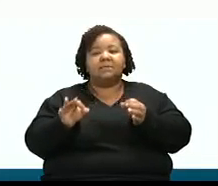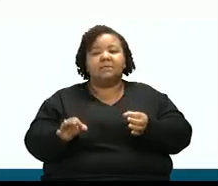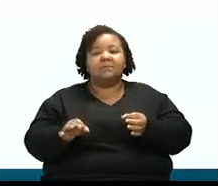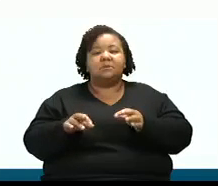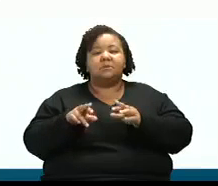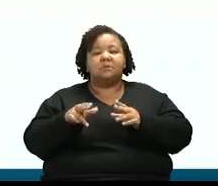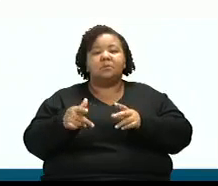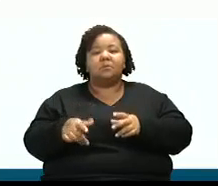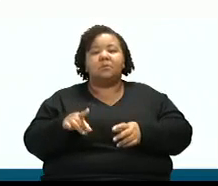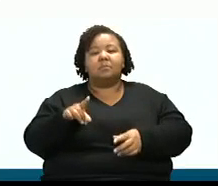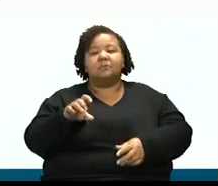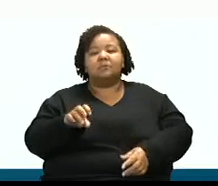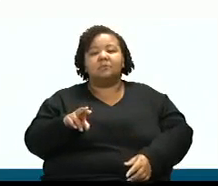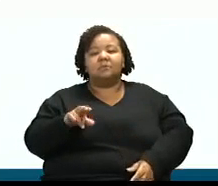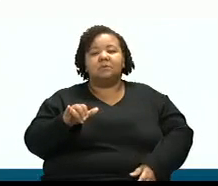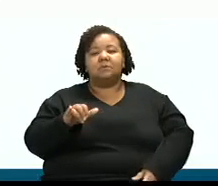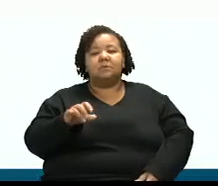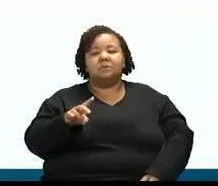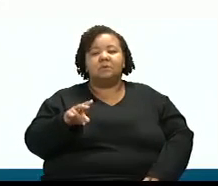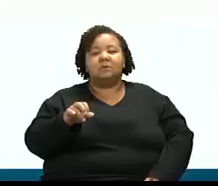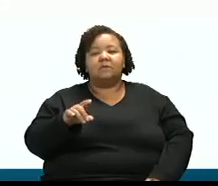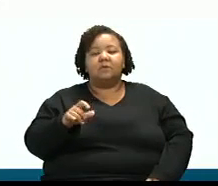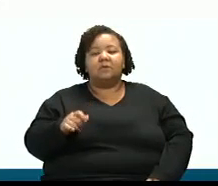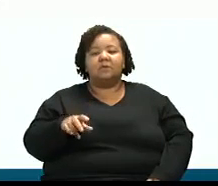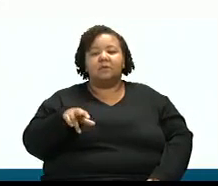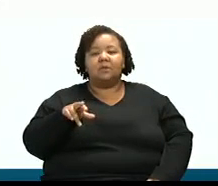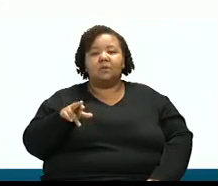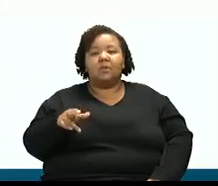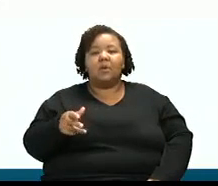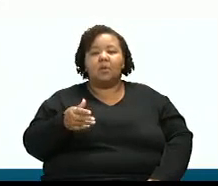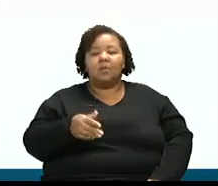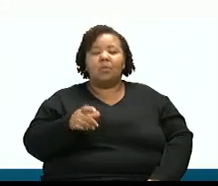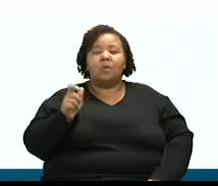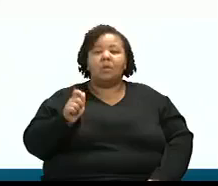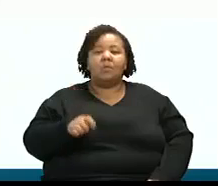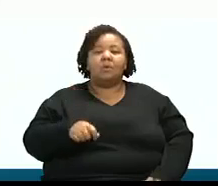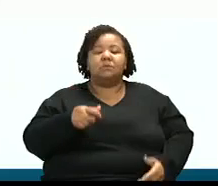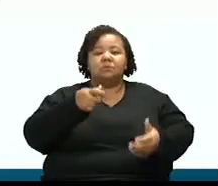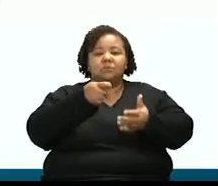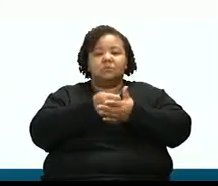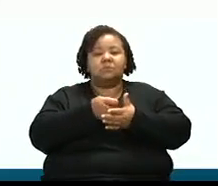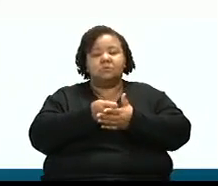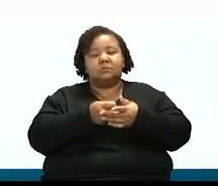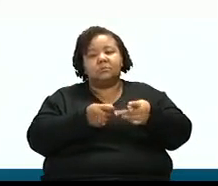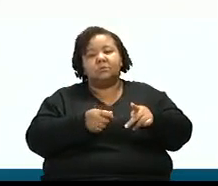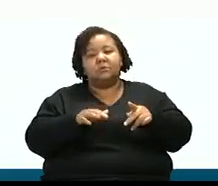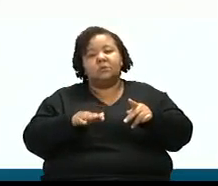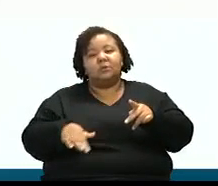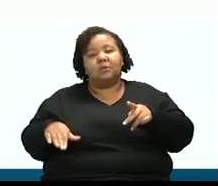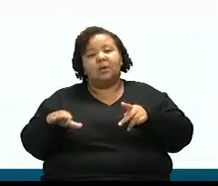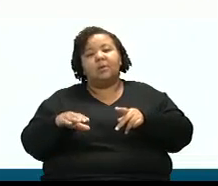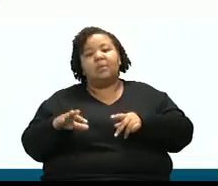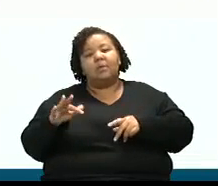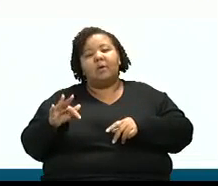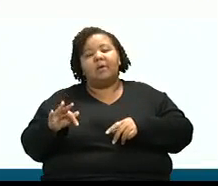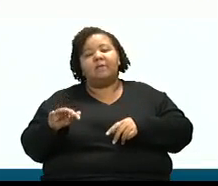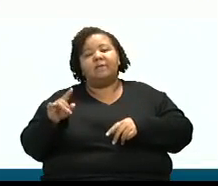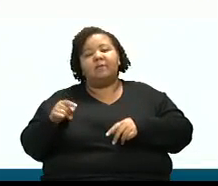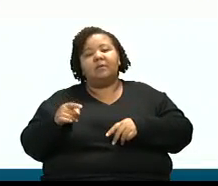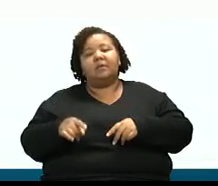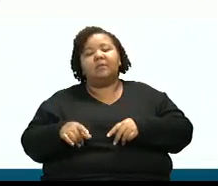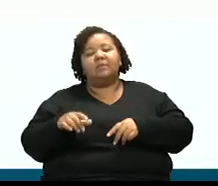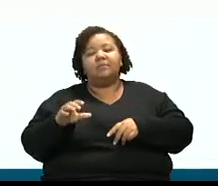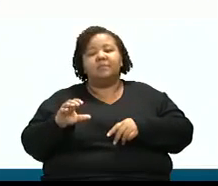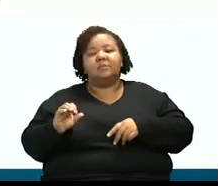são iguais e o domínio atende a essa característica, eu posso garantir que esse campo f, ele é um